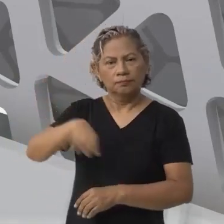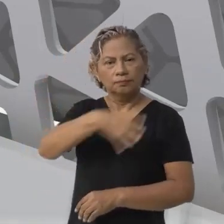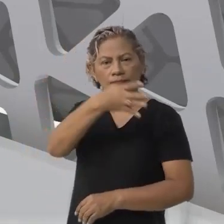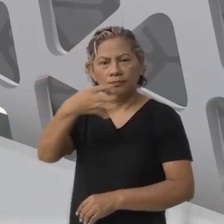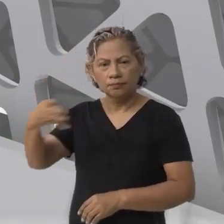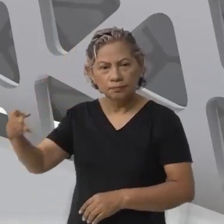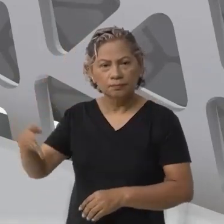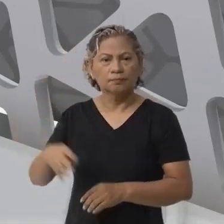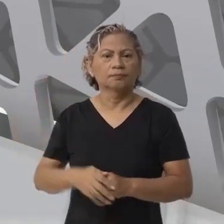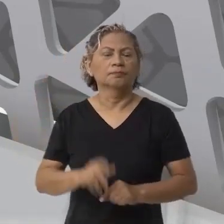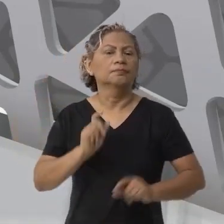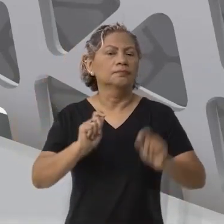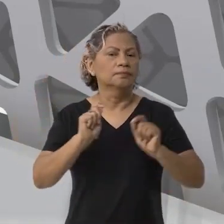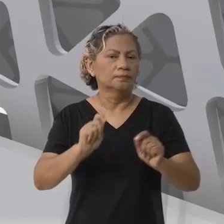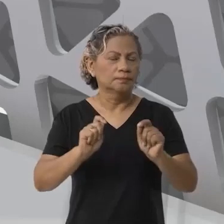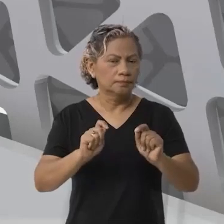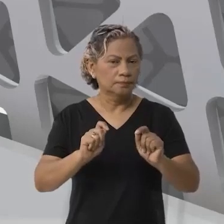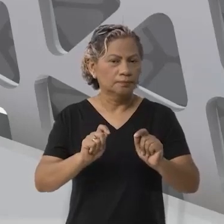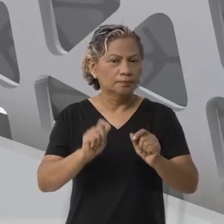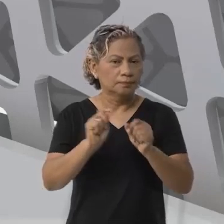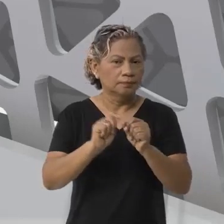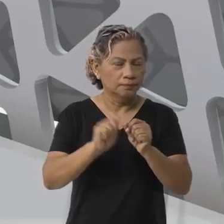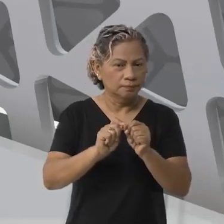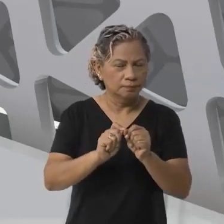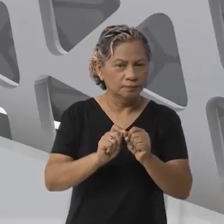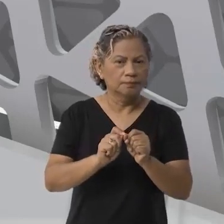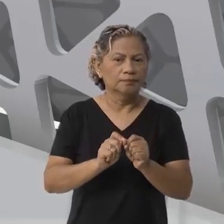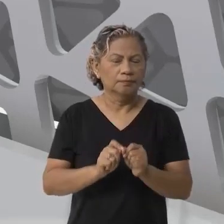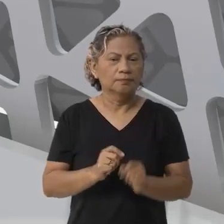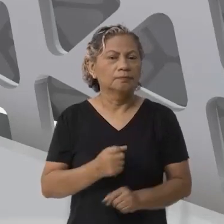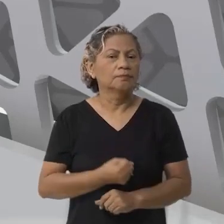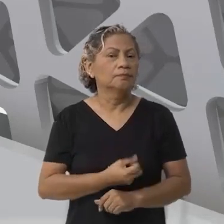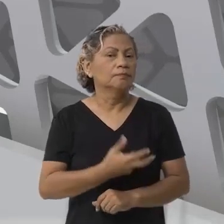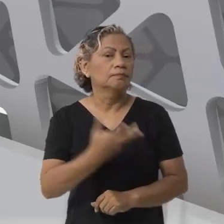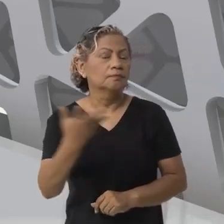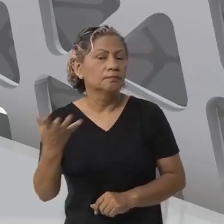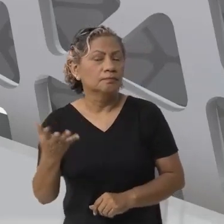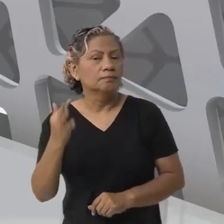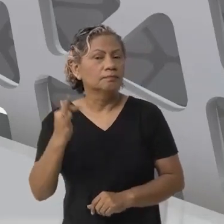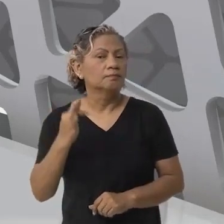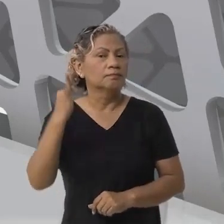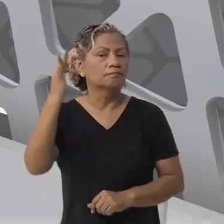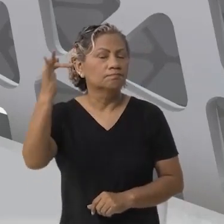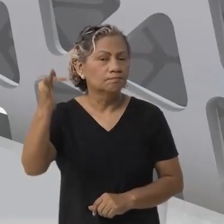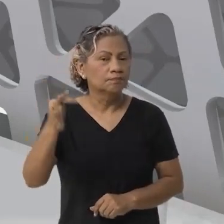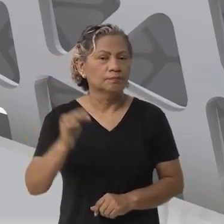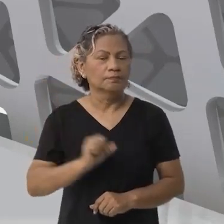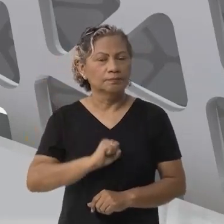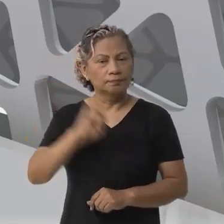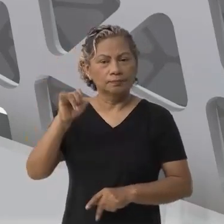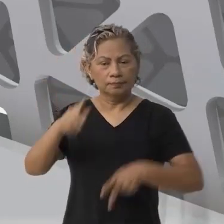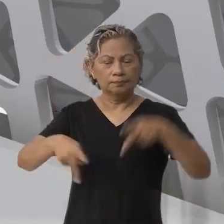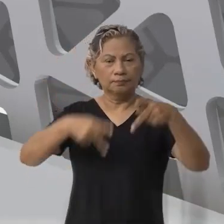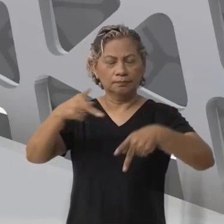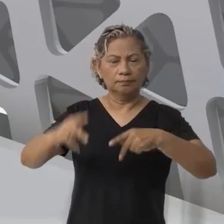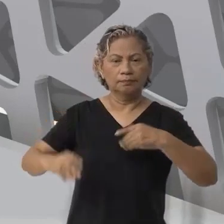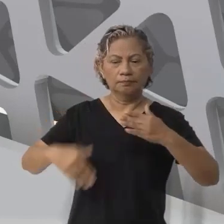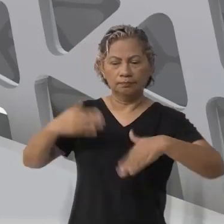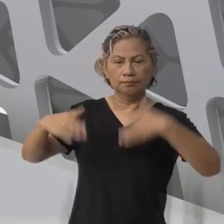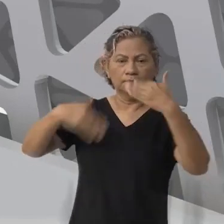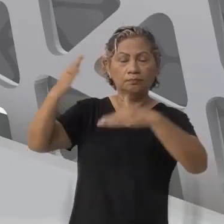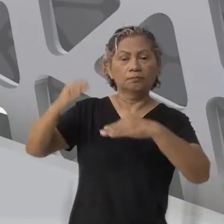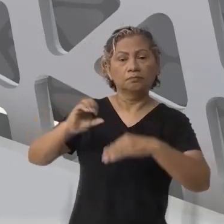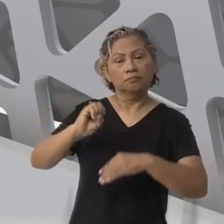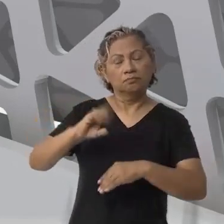Brasil e fazer estatísticas em cima deles, para que eles possam fazer estimativas sobre o futuro, que eles possam projetar se